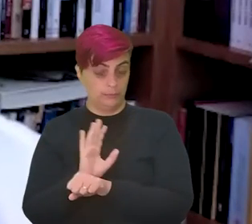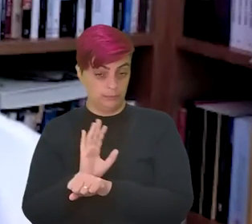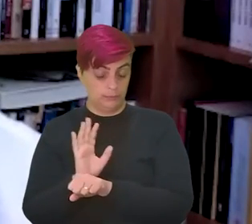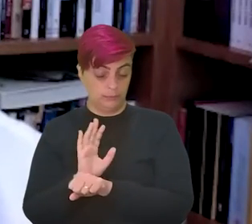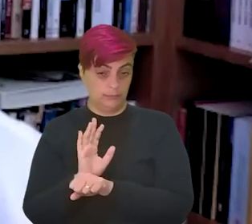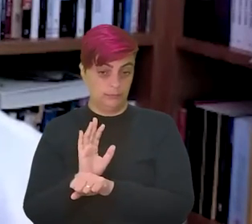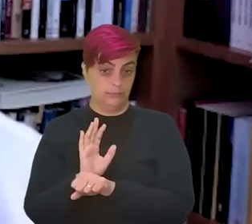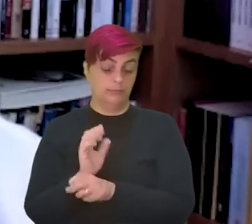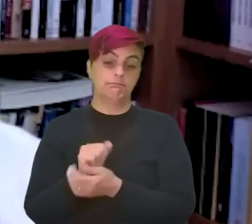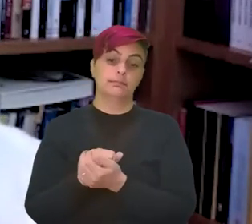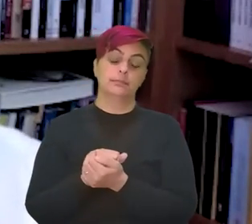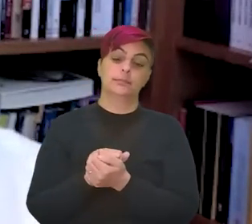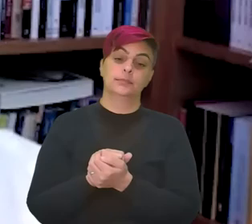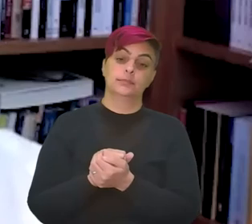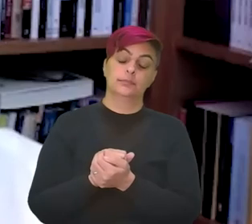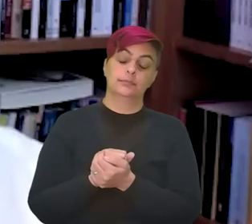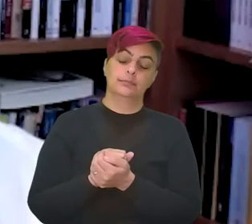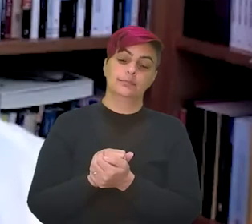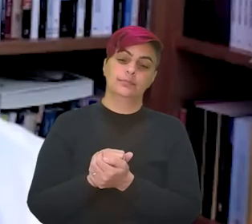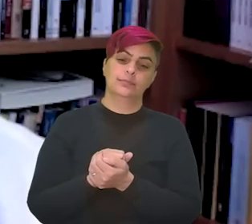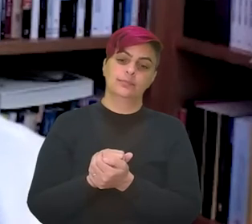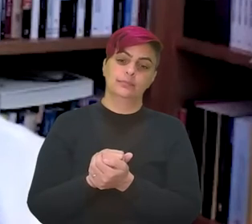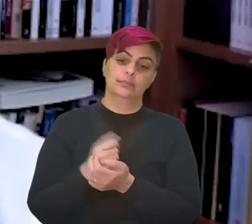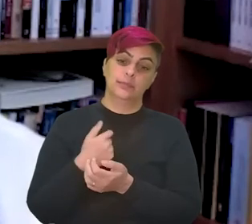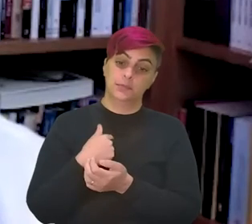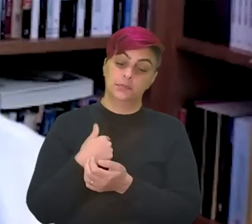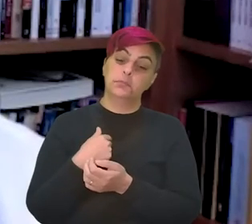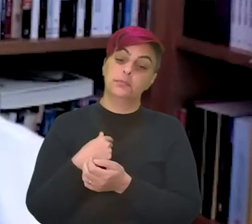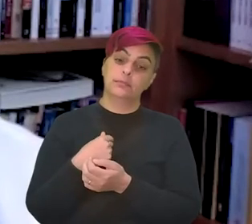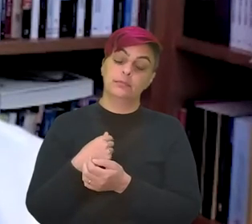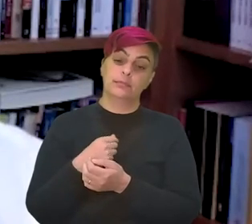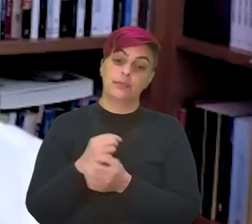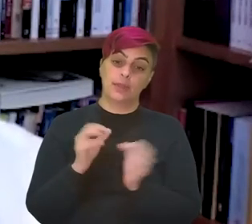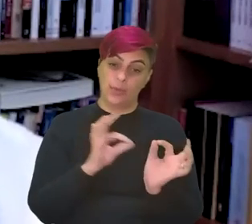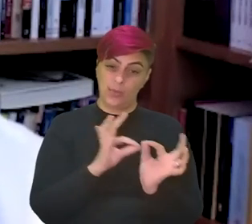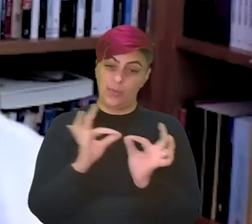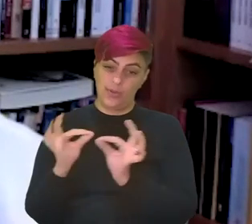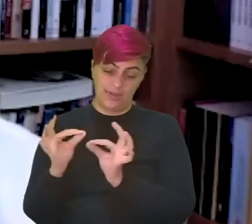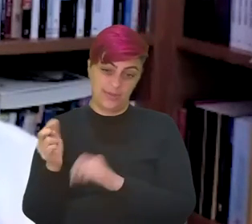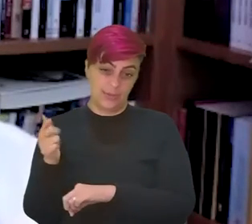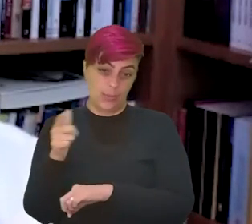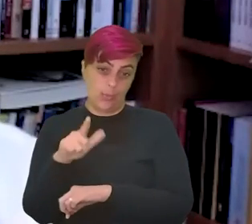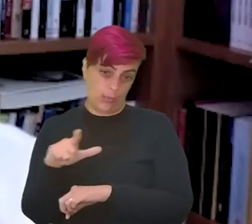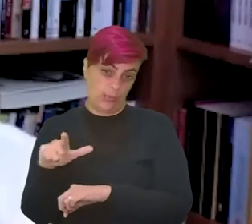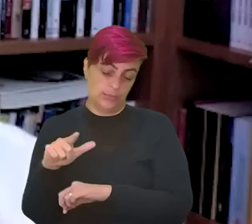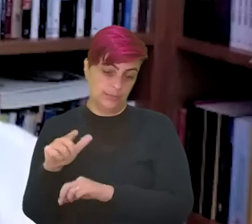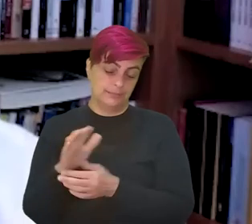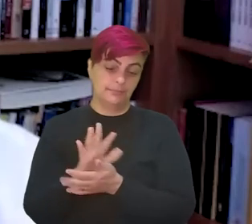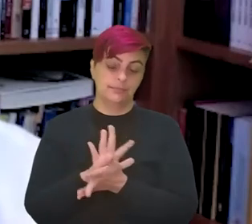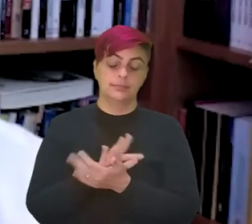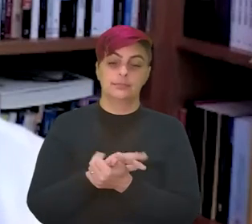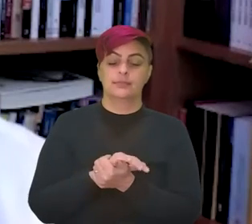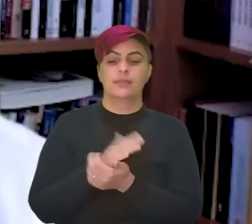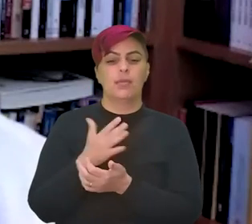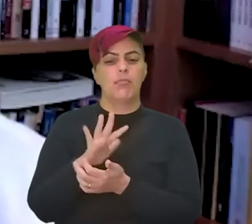o filme do Flaherty e até reassisti mais ou menos